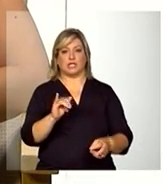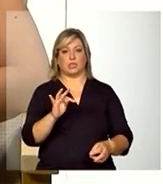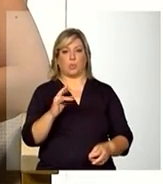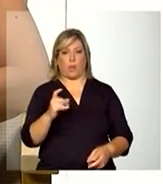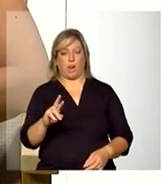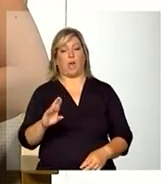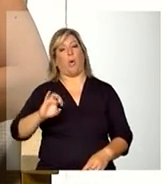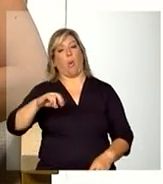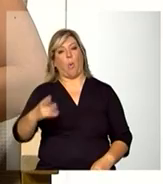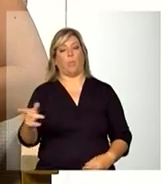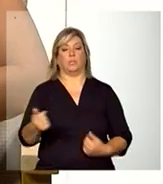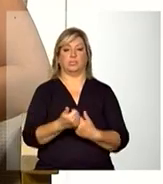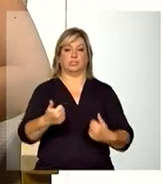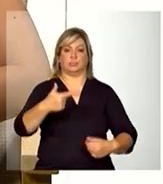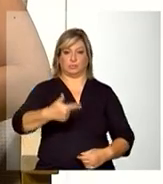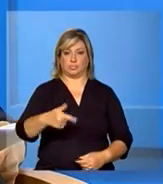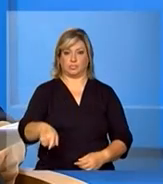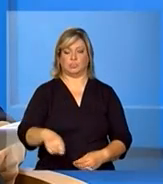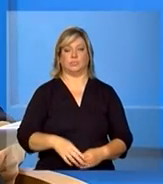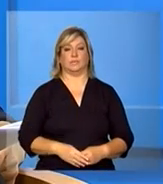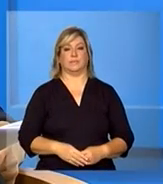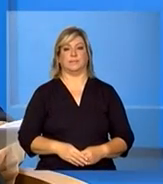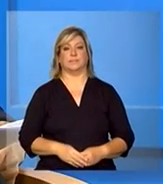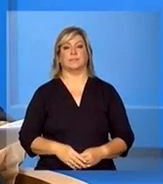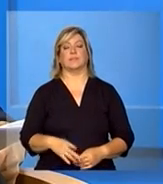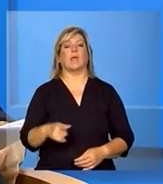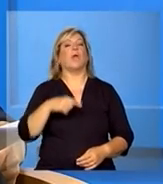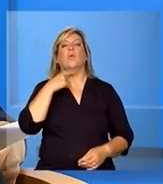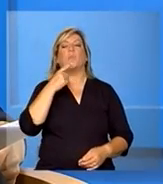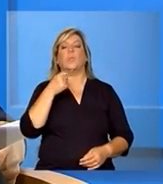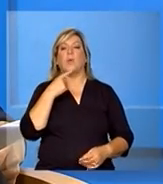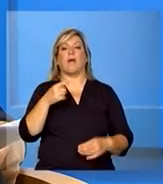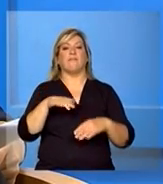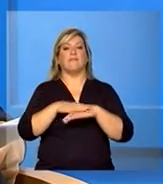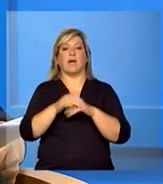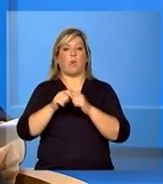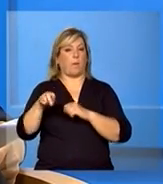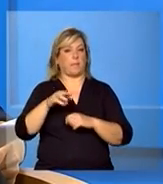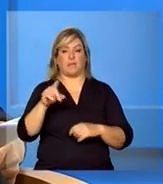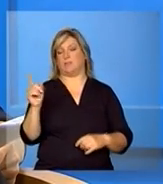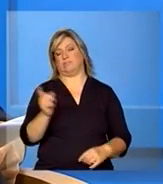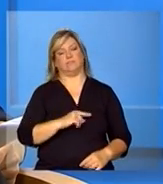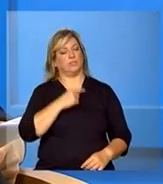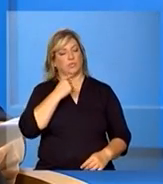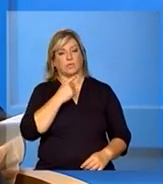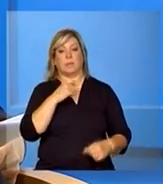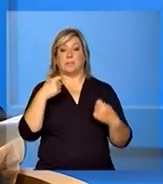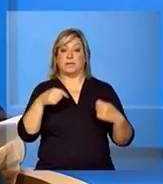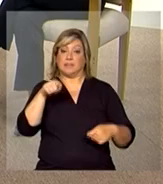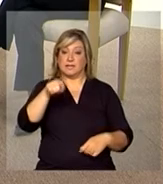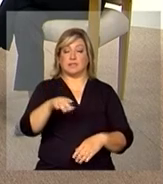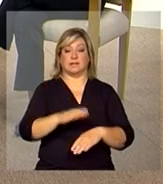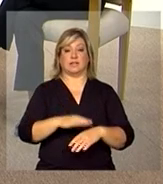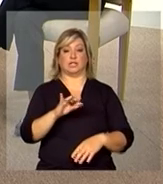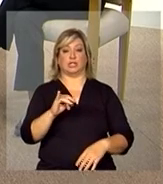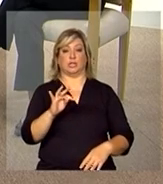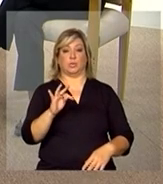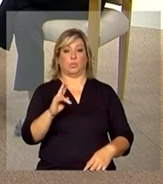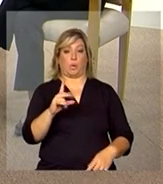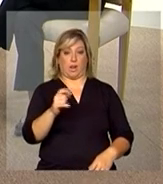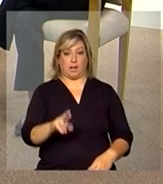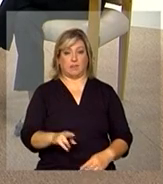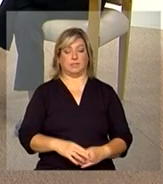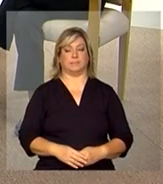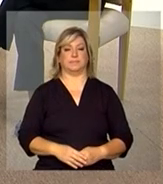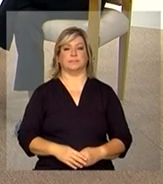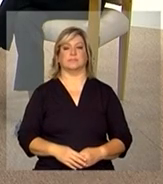adjunto ou titular não adianta eh se comunicar com o ministério tem que ser com não adianta tem que ser com o titular perfeito Frederico e